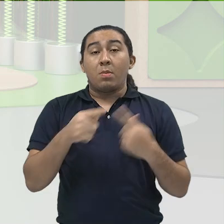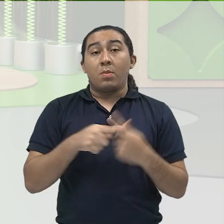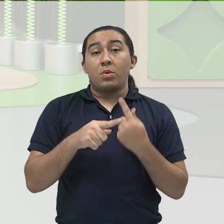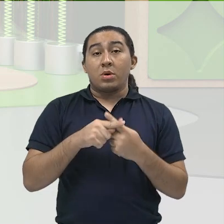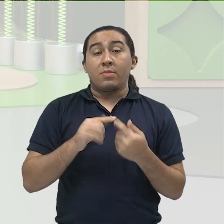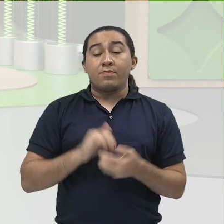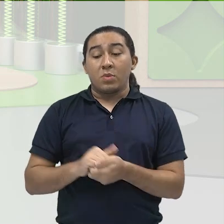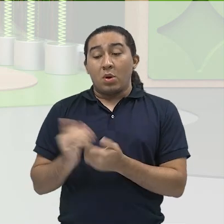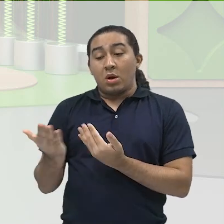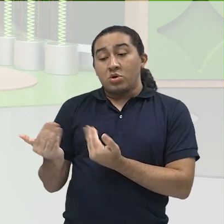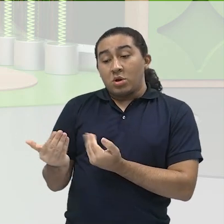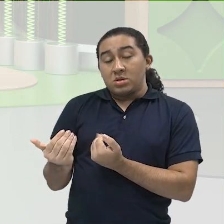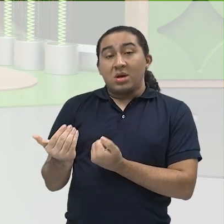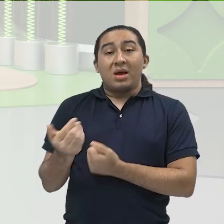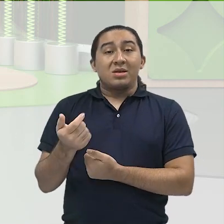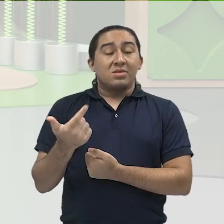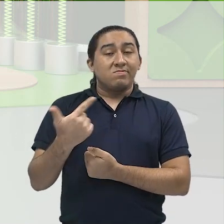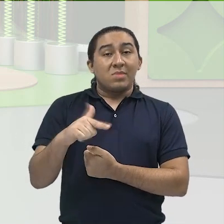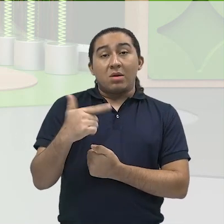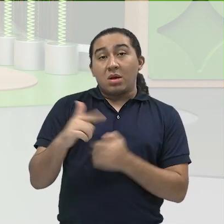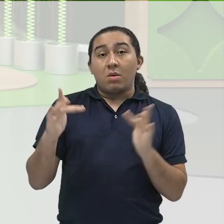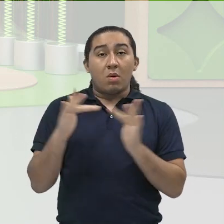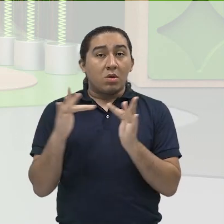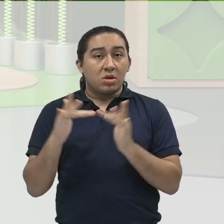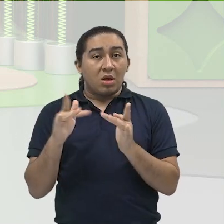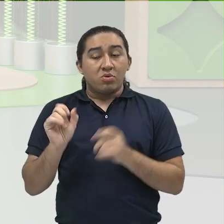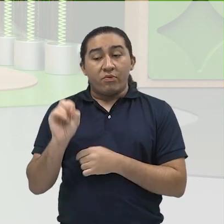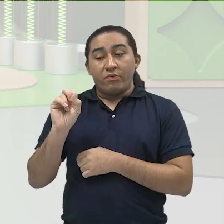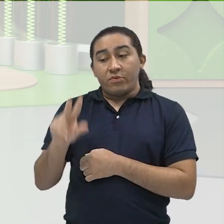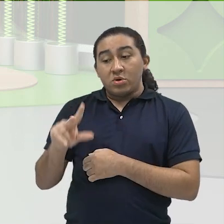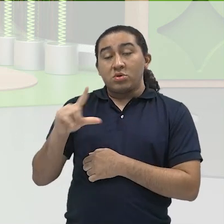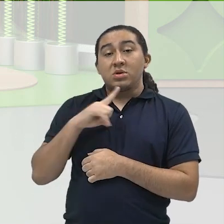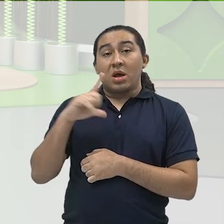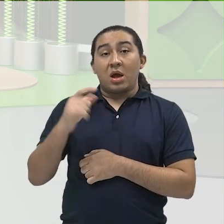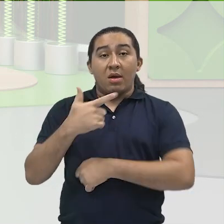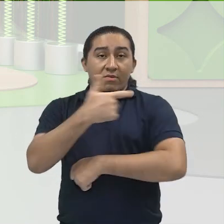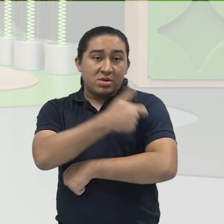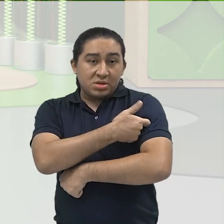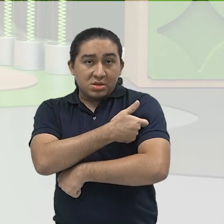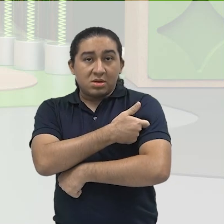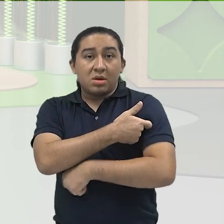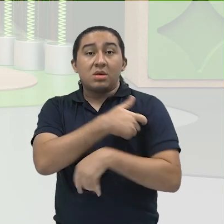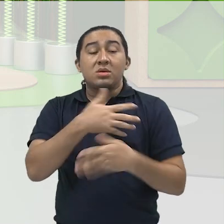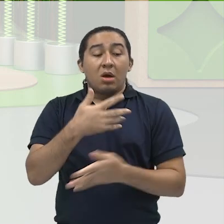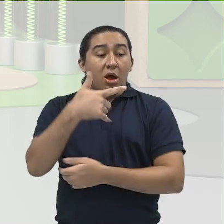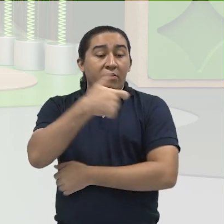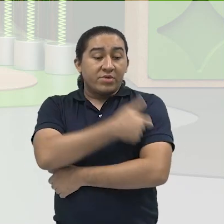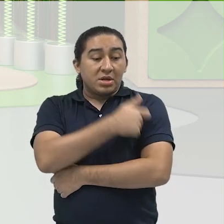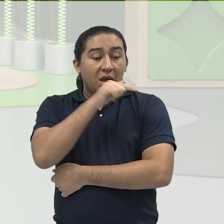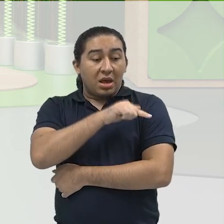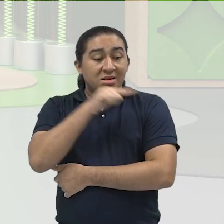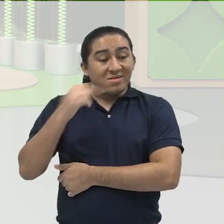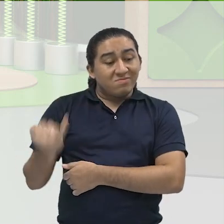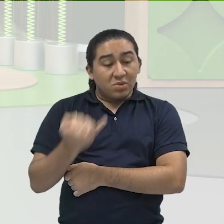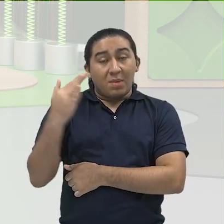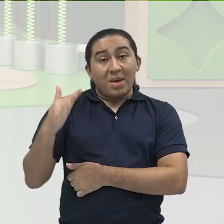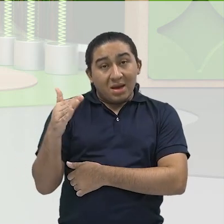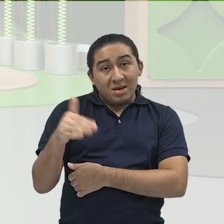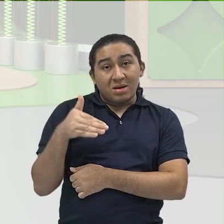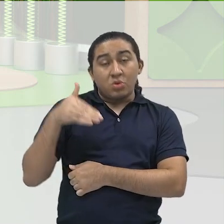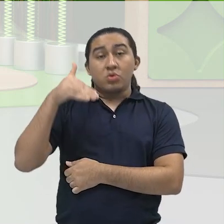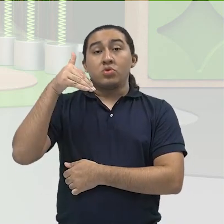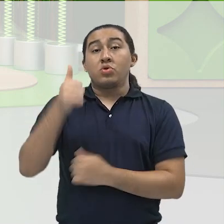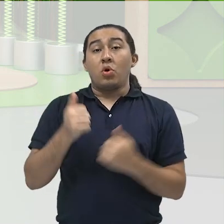o adolescente que ainda não teve contato com o vírus, recebe a vacina, essa vacina vai ser muito mais eficaz no